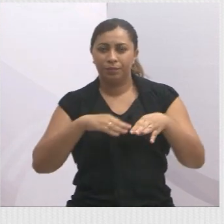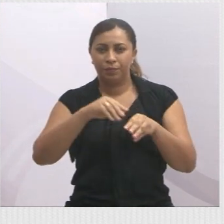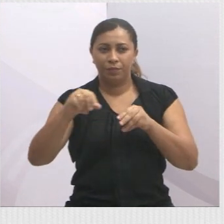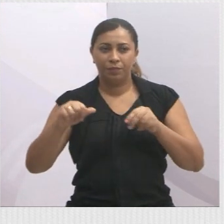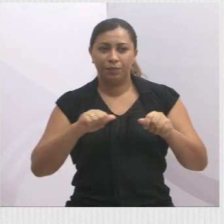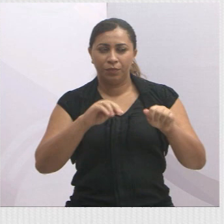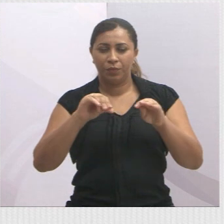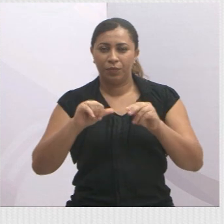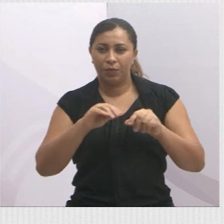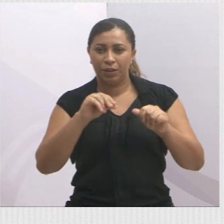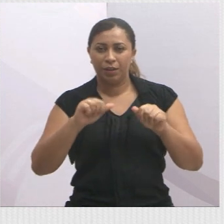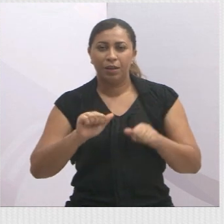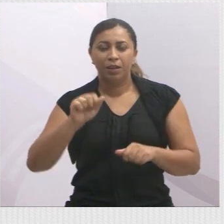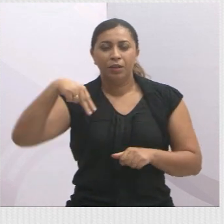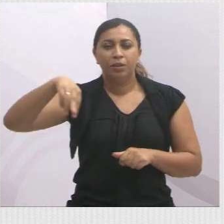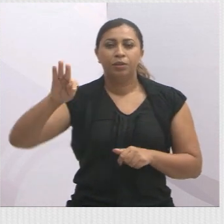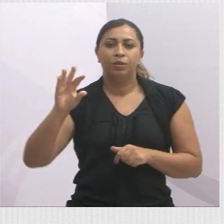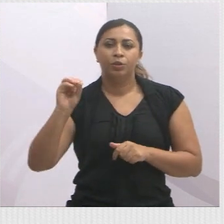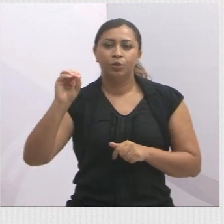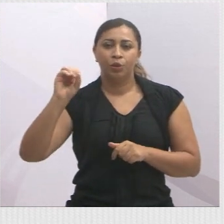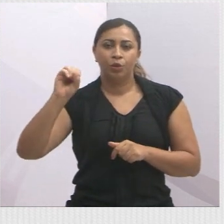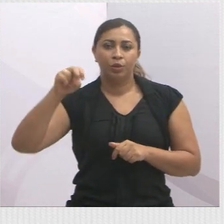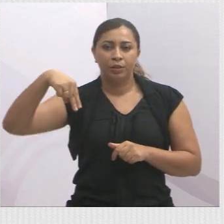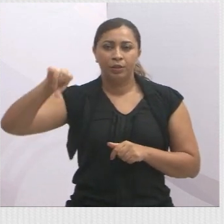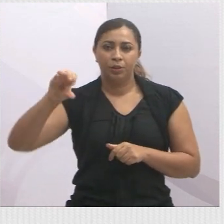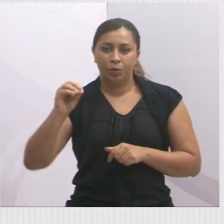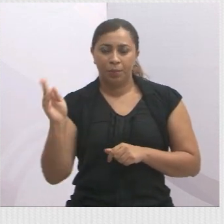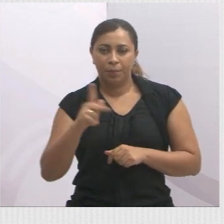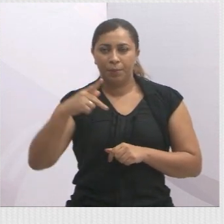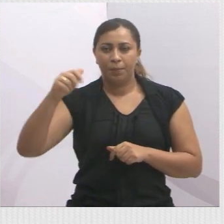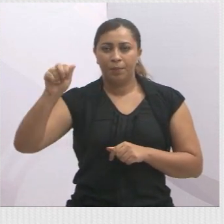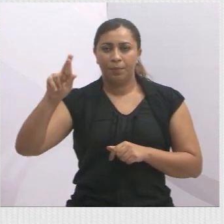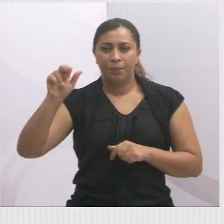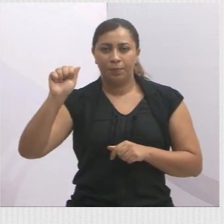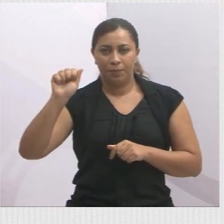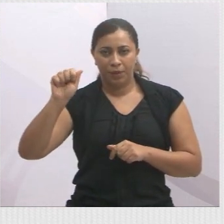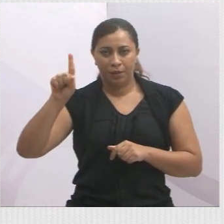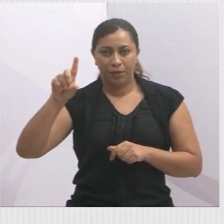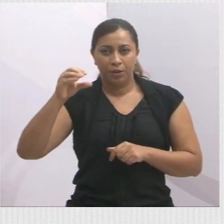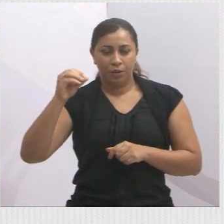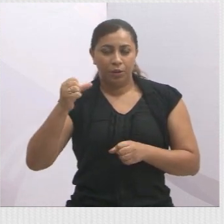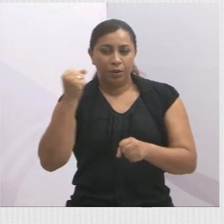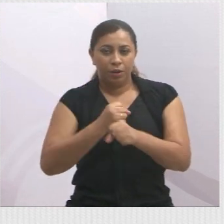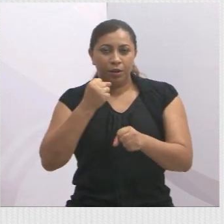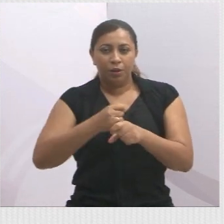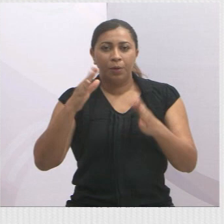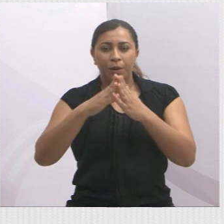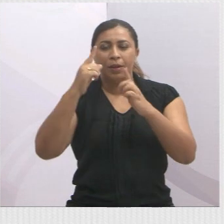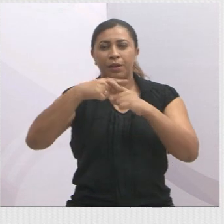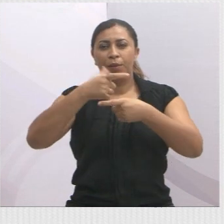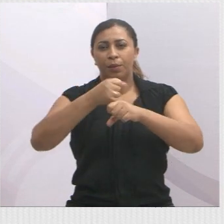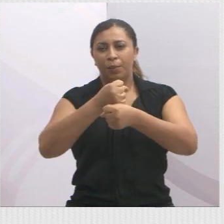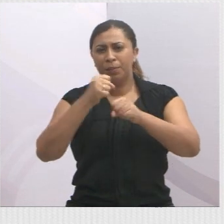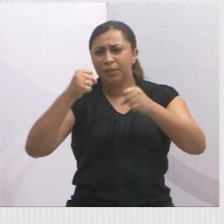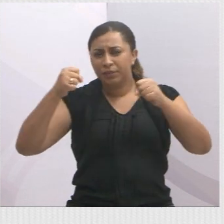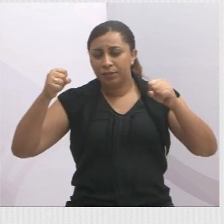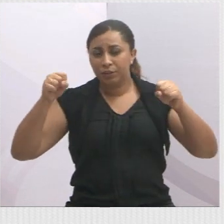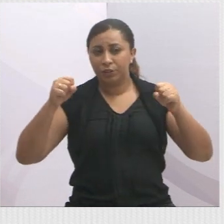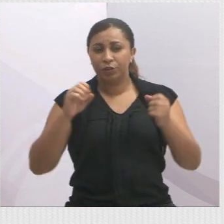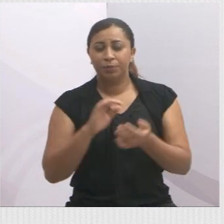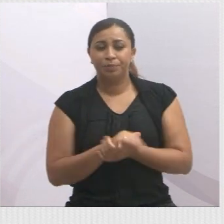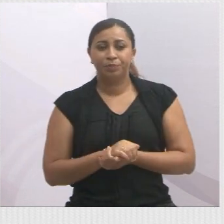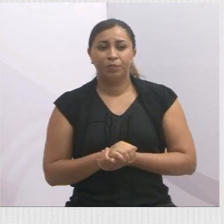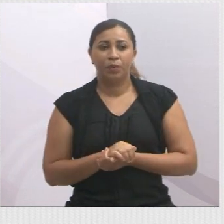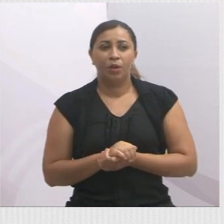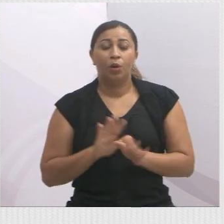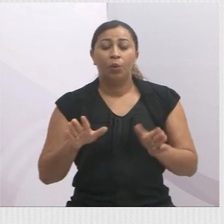Antônio Prado, número 543, para a edificação de um templo maior. A aquisição deste terreno se deu